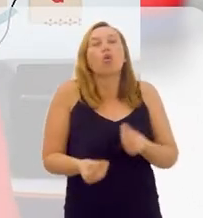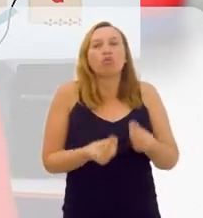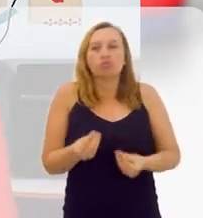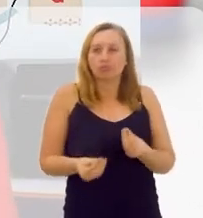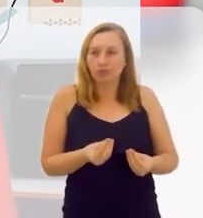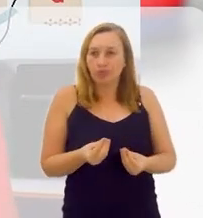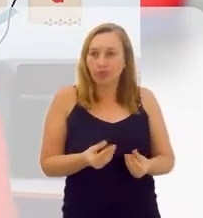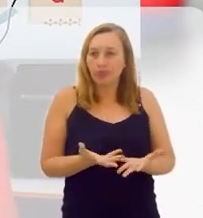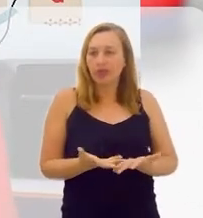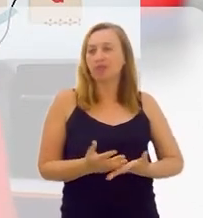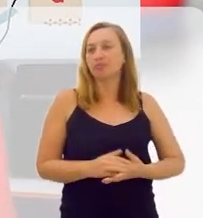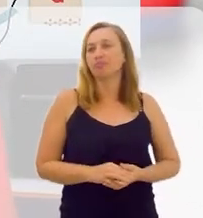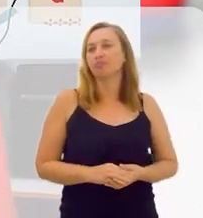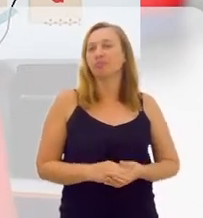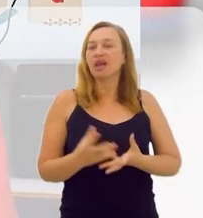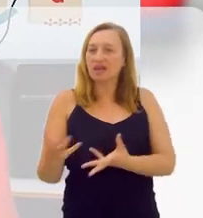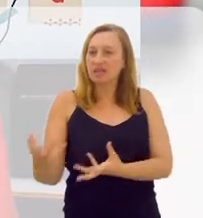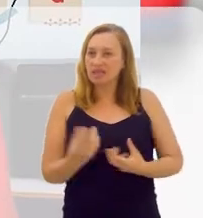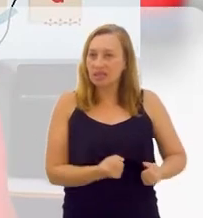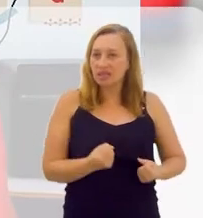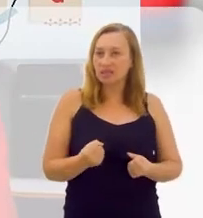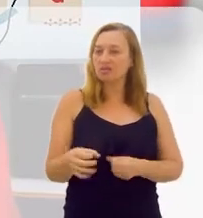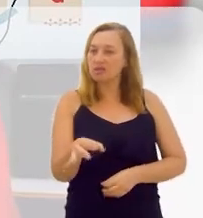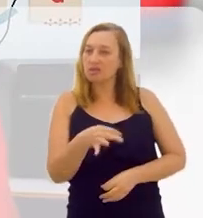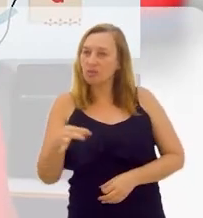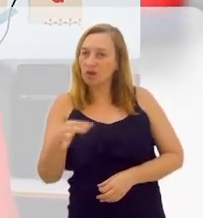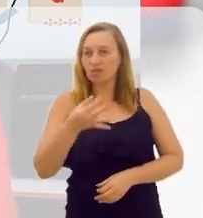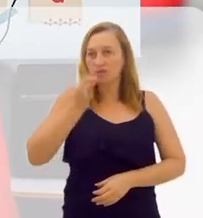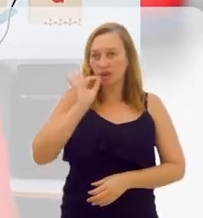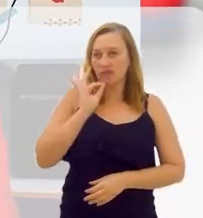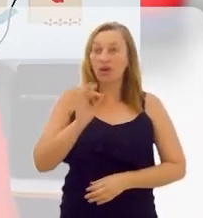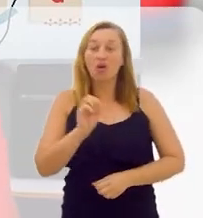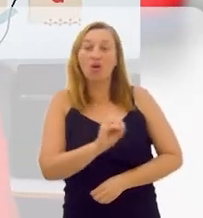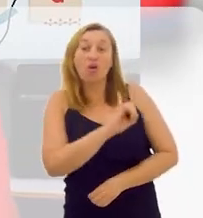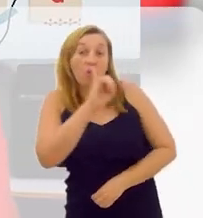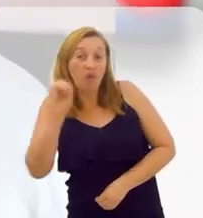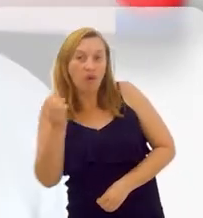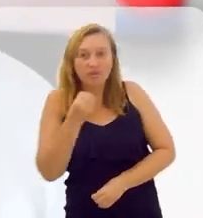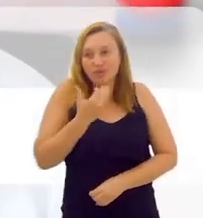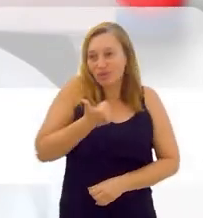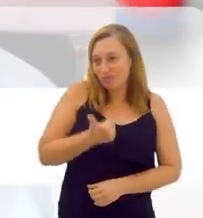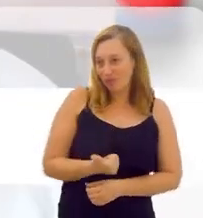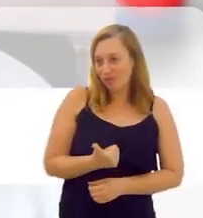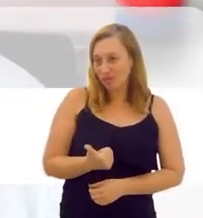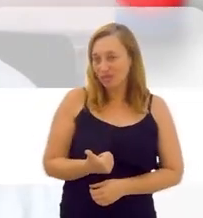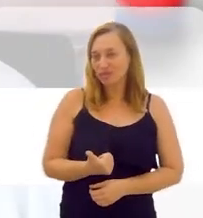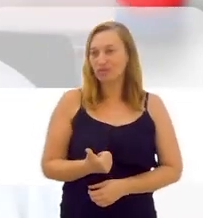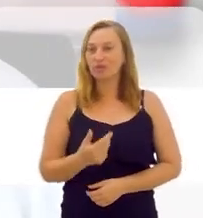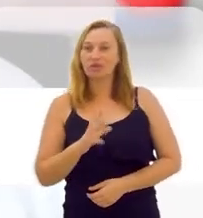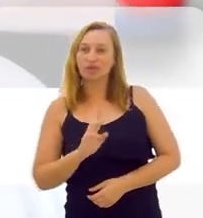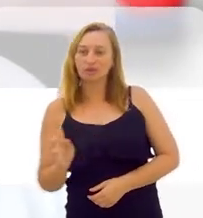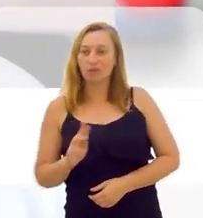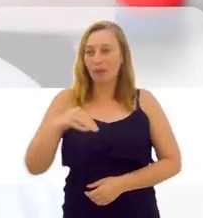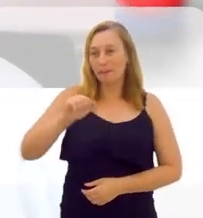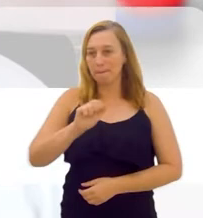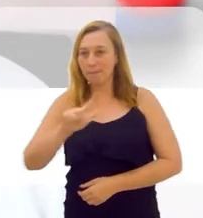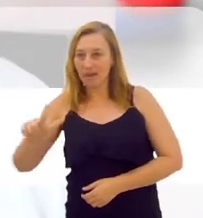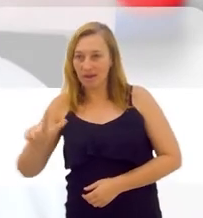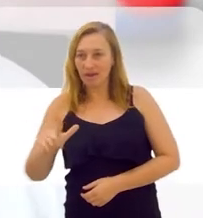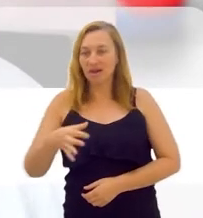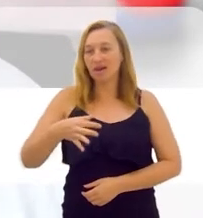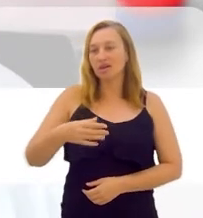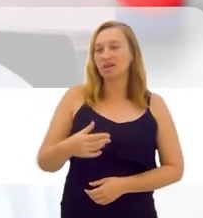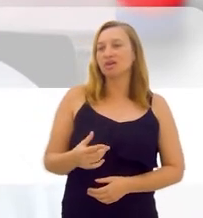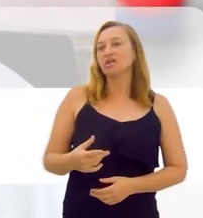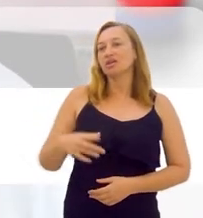E como que foi e tem sido a aceitação dessa moeda no café? Olá, tudo bom? Eu me chamo Mabel, sou proprietária